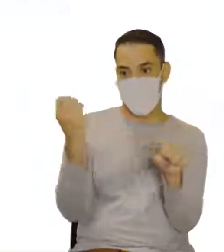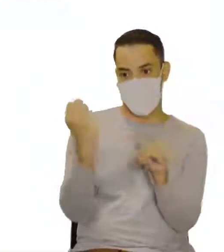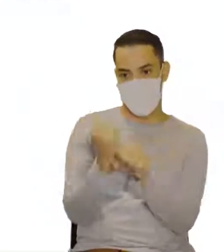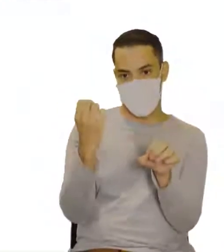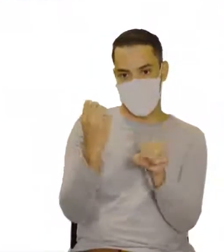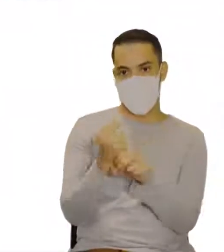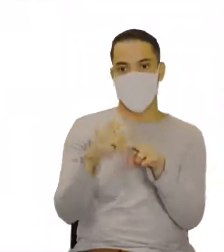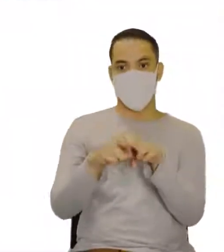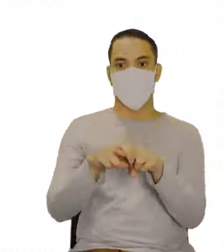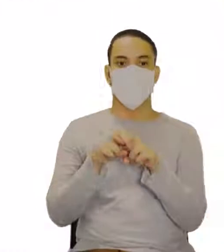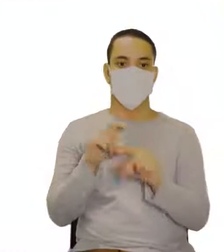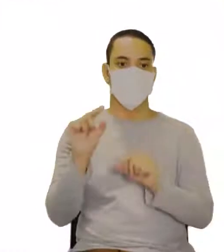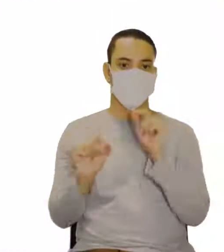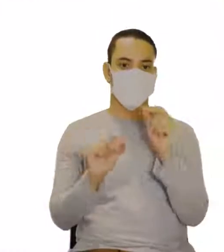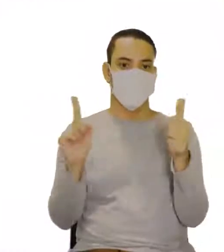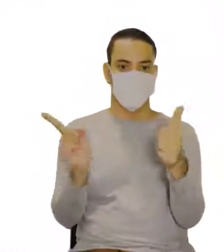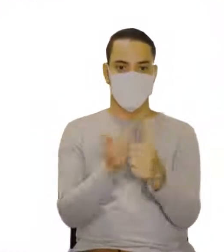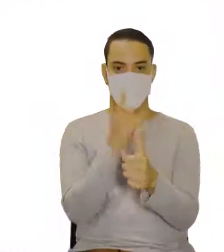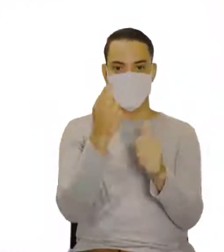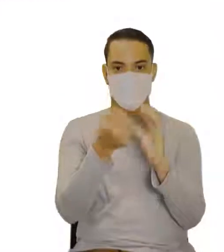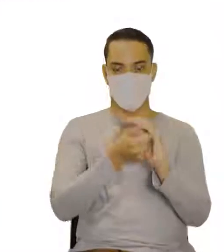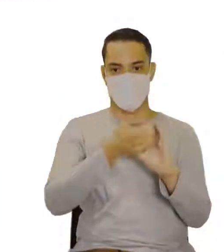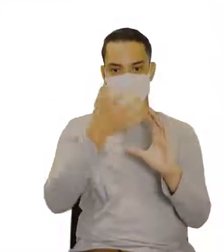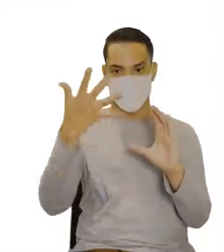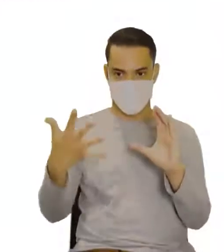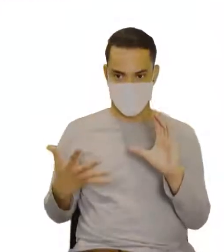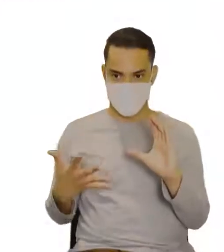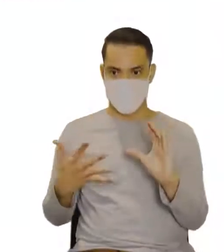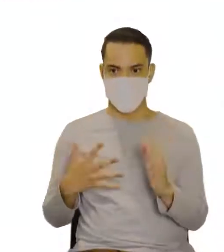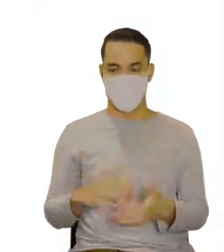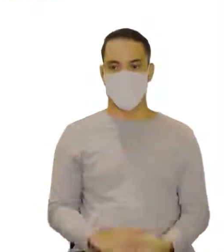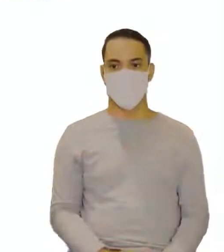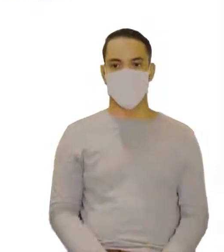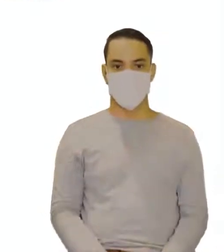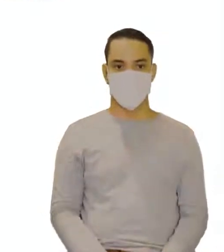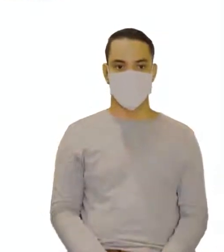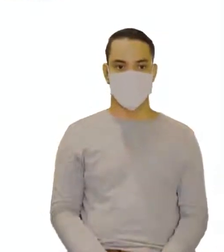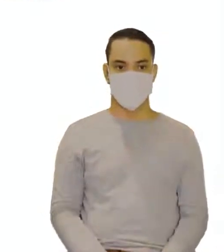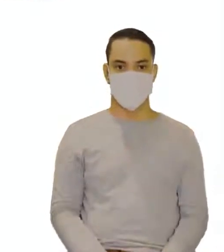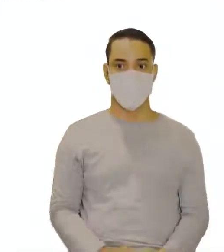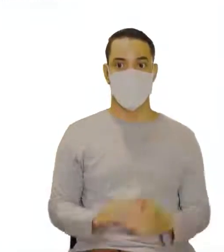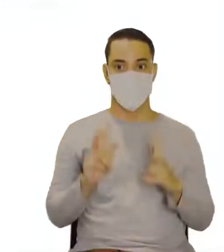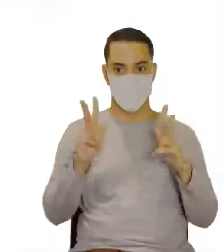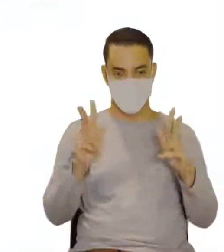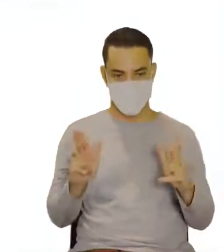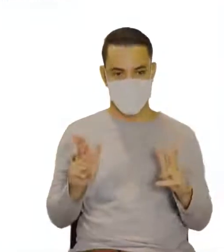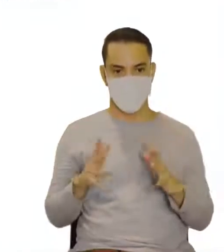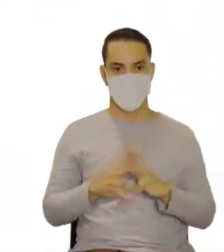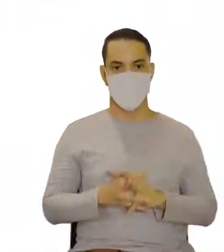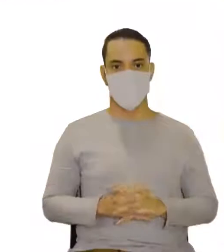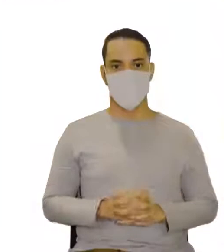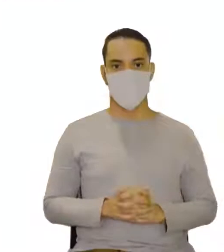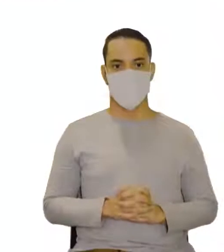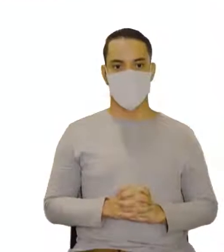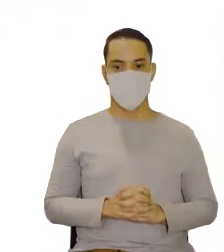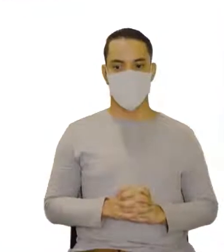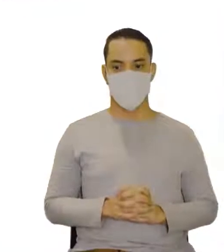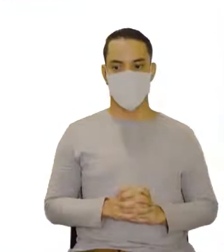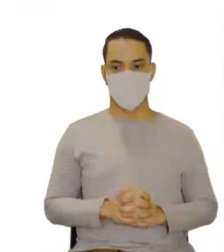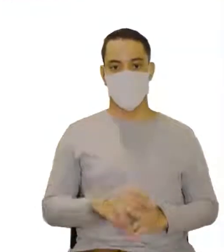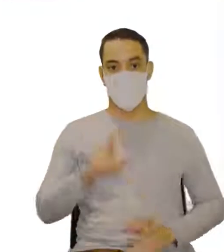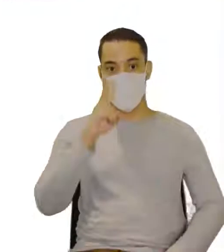Então, vamos lá. Primeira característica, a corrente é igual, ok? A